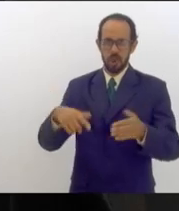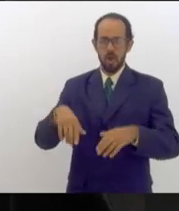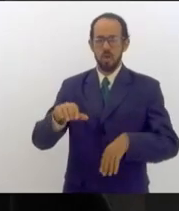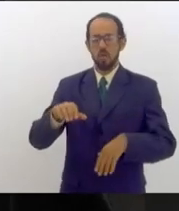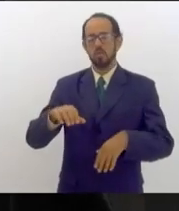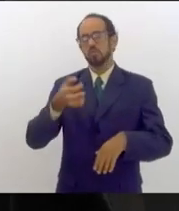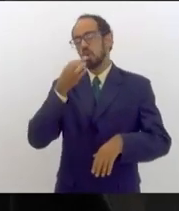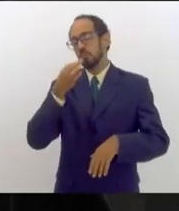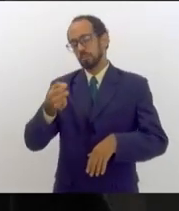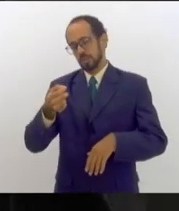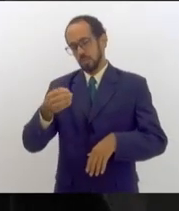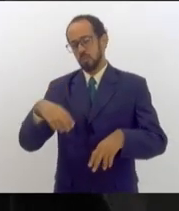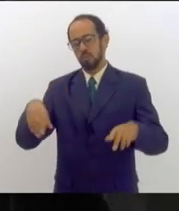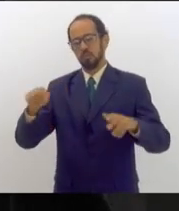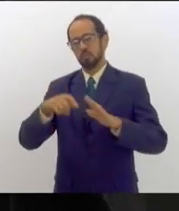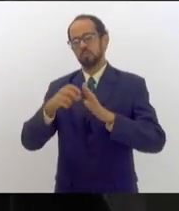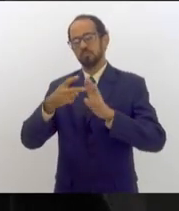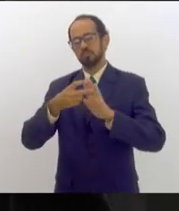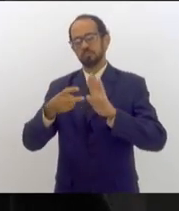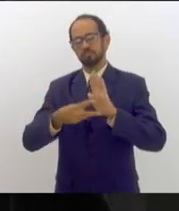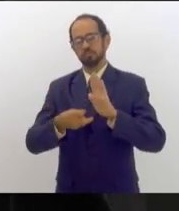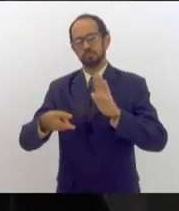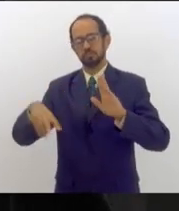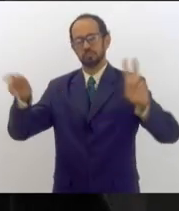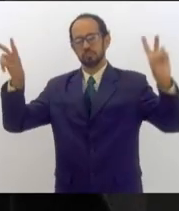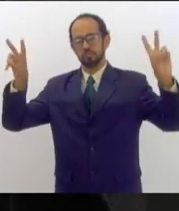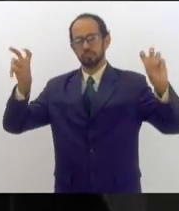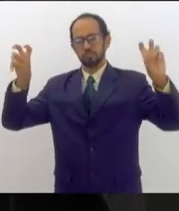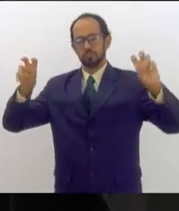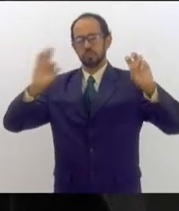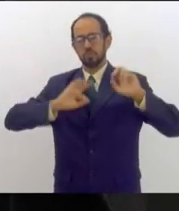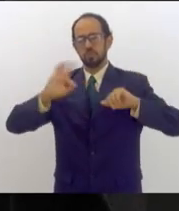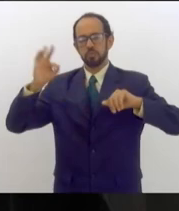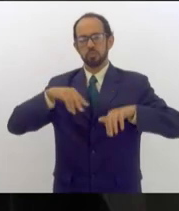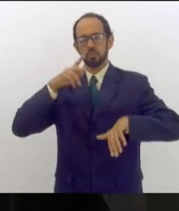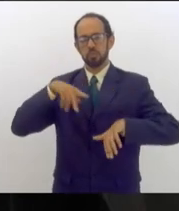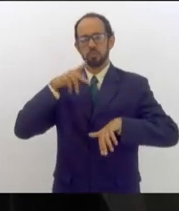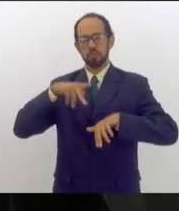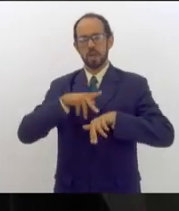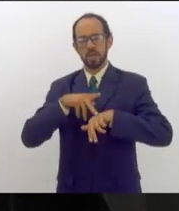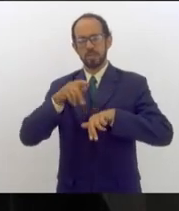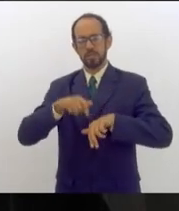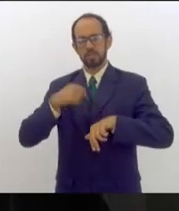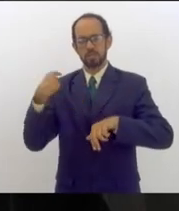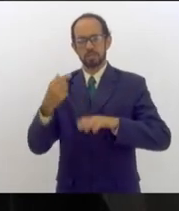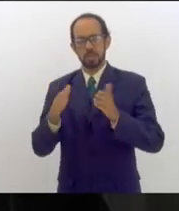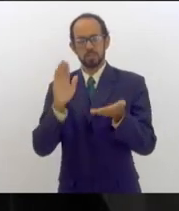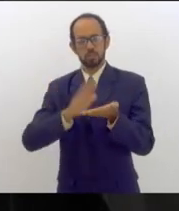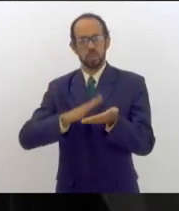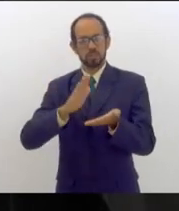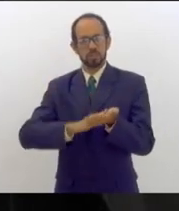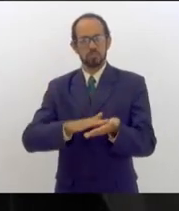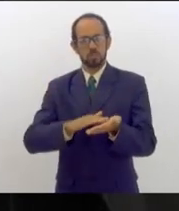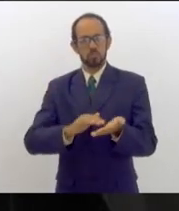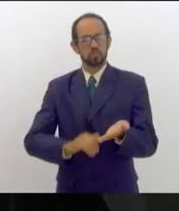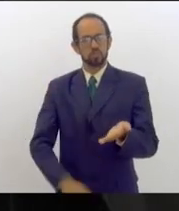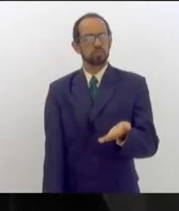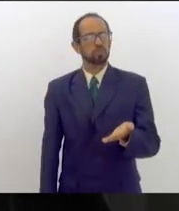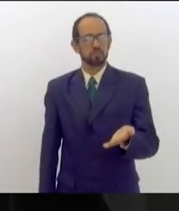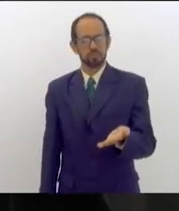um artigo intitulado o futuro do país em nossas mãos